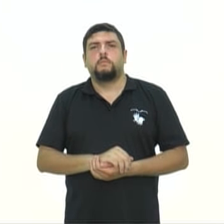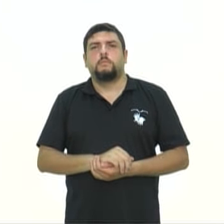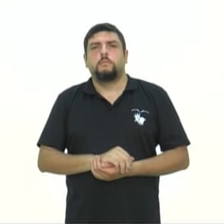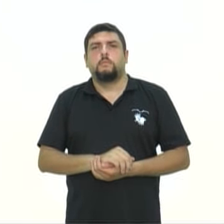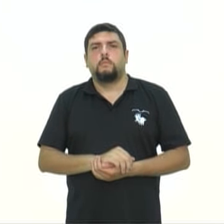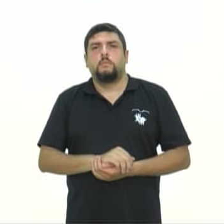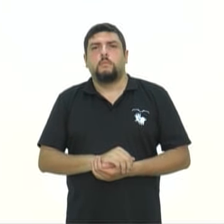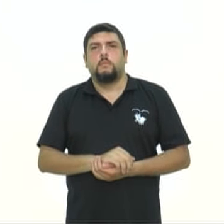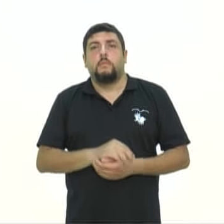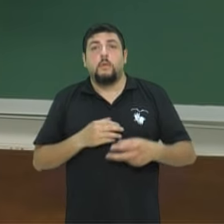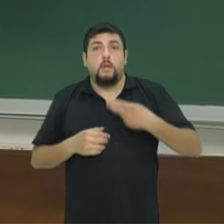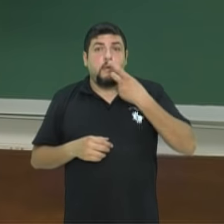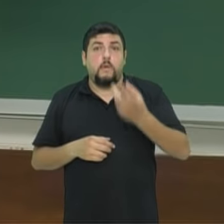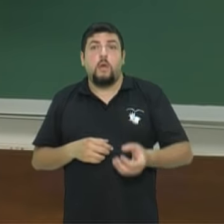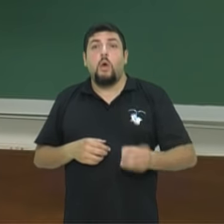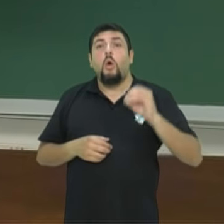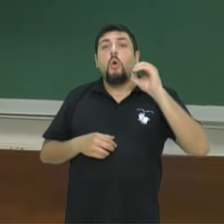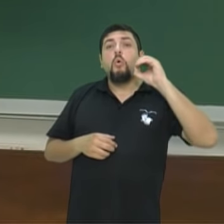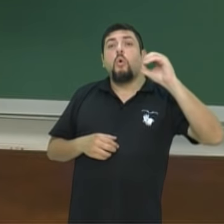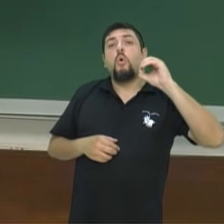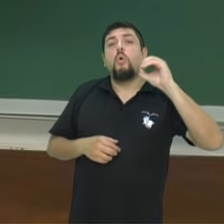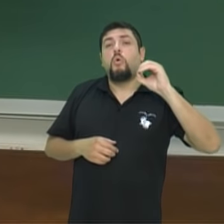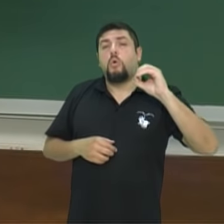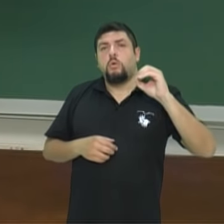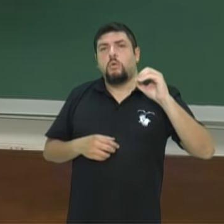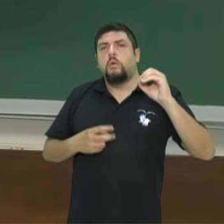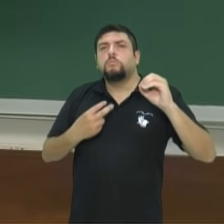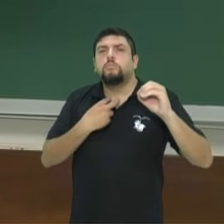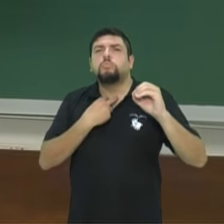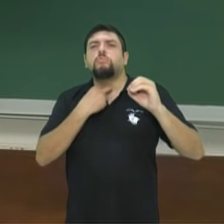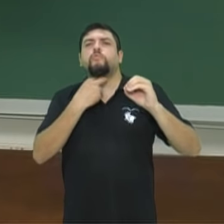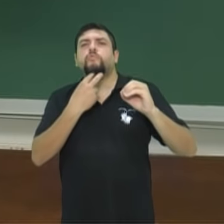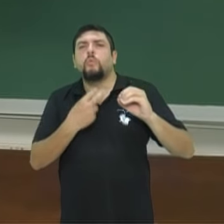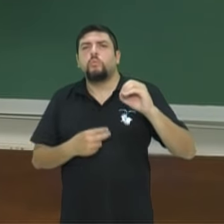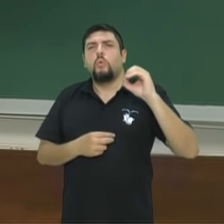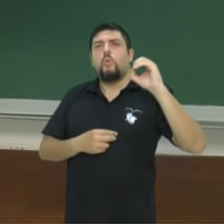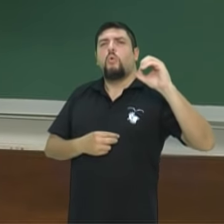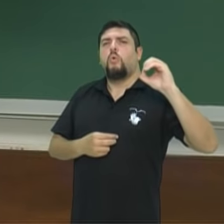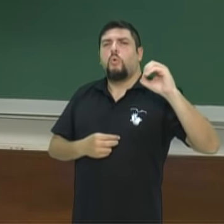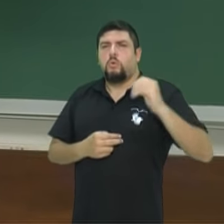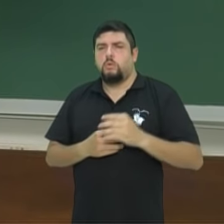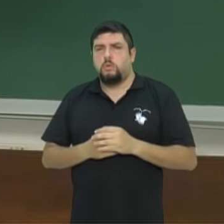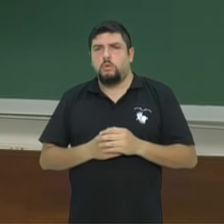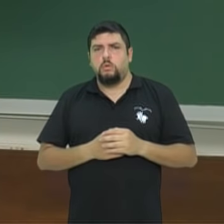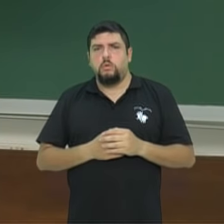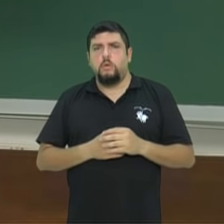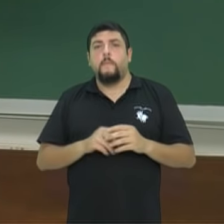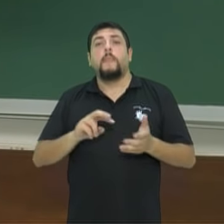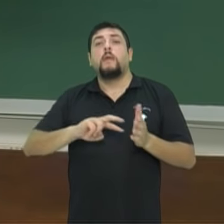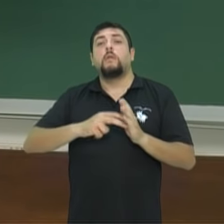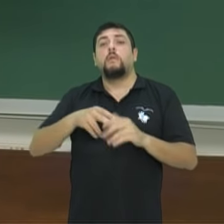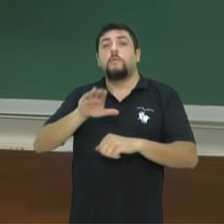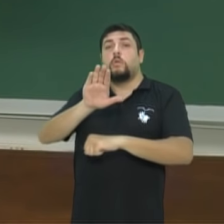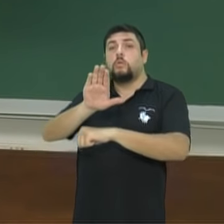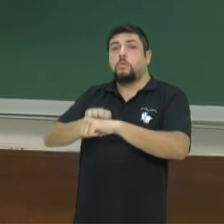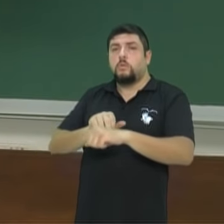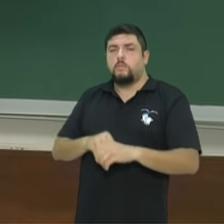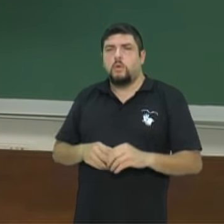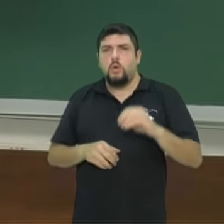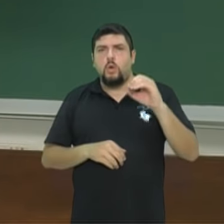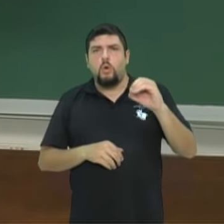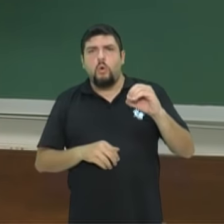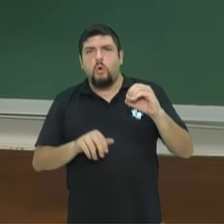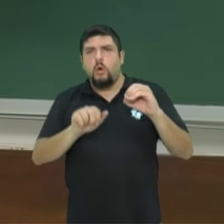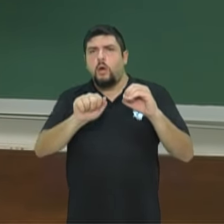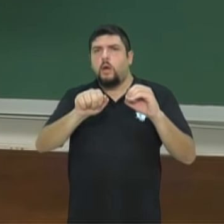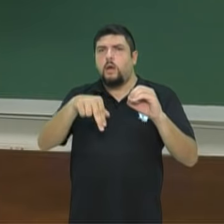um vocativo, né? Ele está chamando a pessoa para chamar a atenção, para começar um diálogo, na sequência vem uma vírgula. E Anderson,